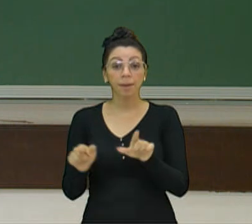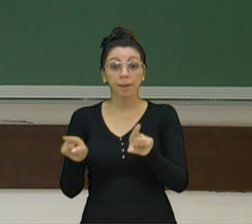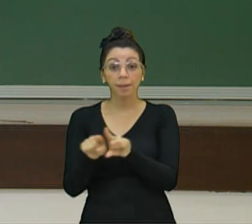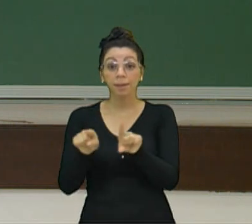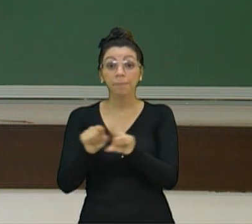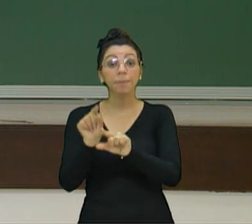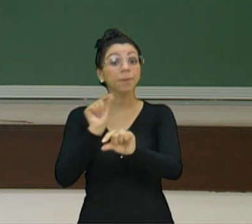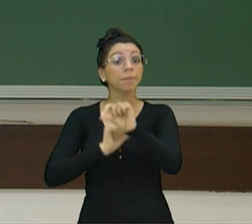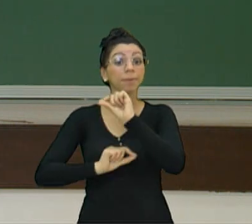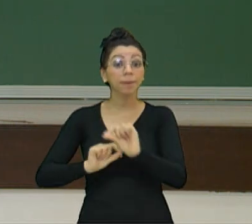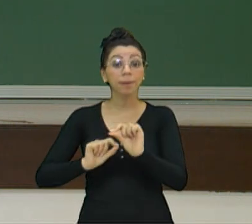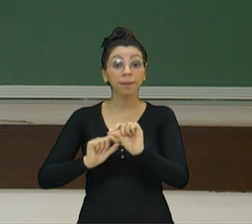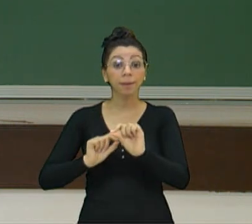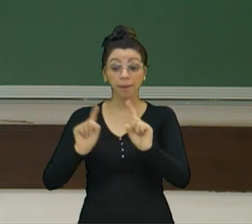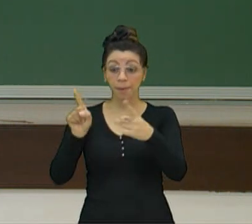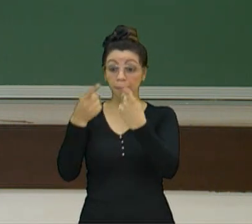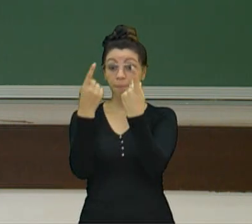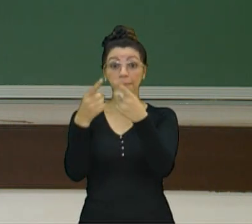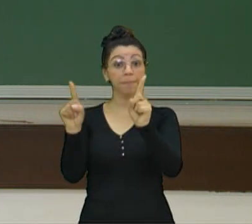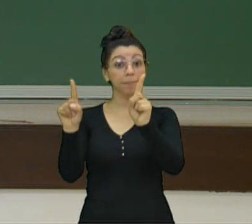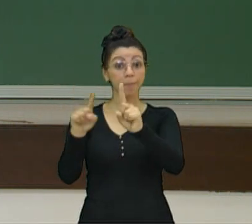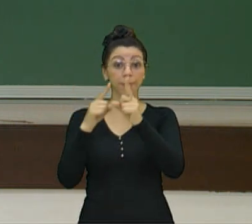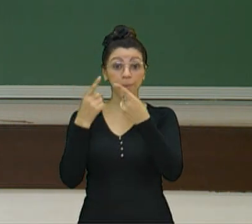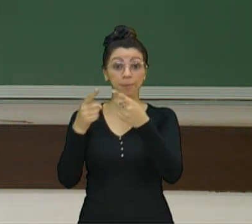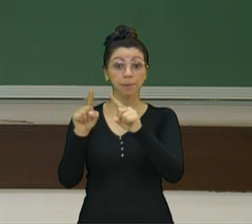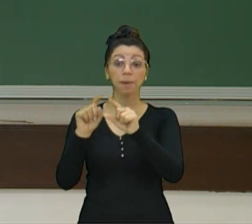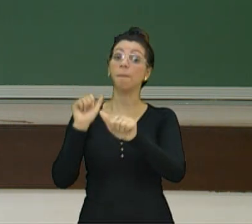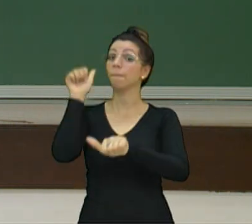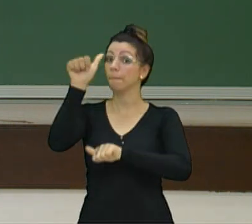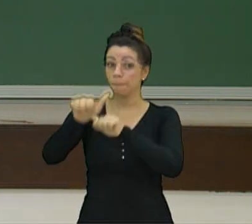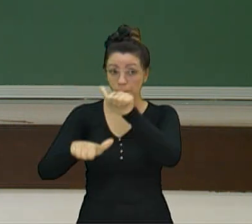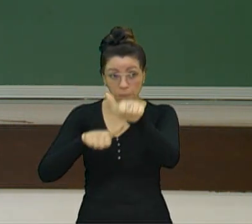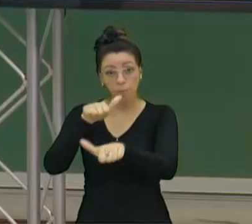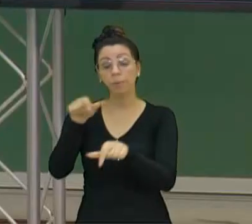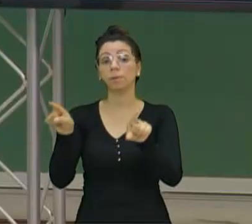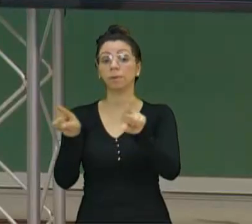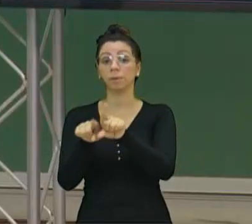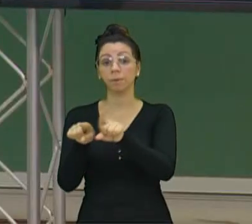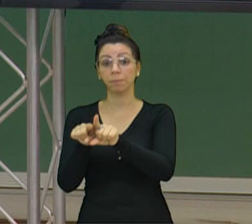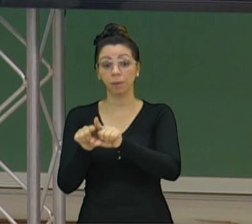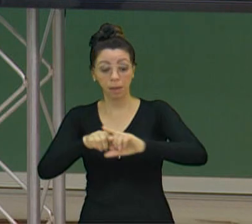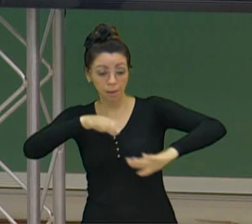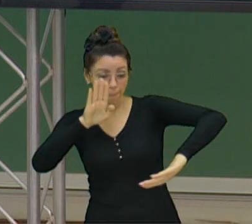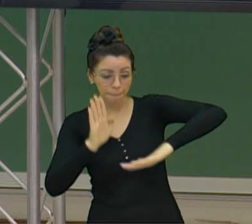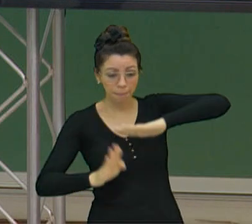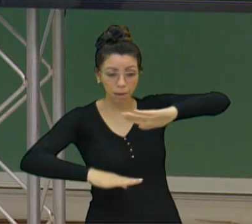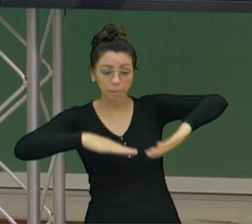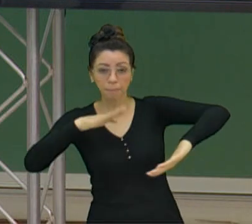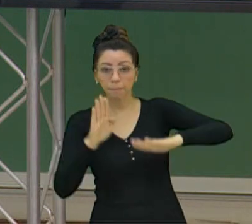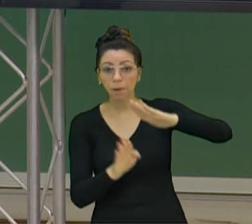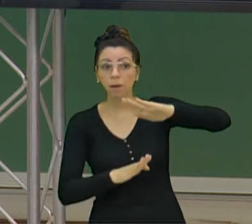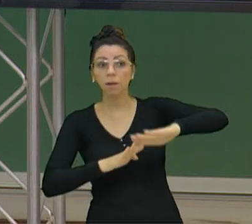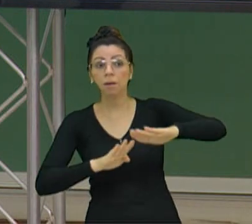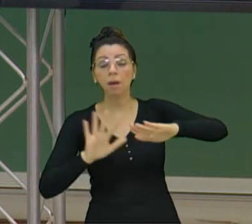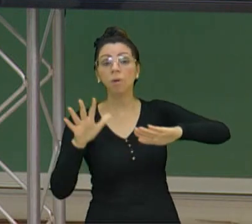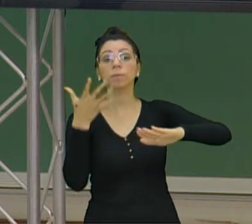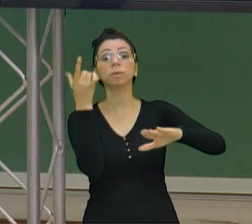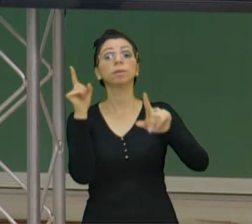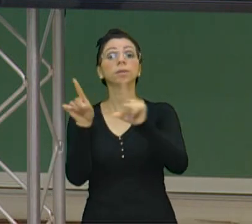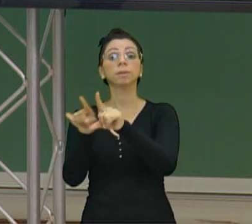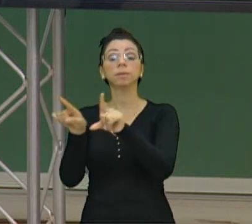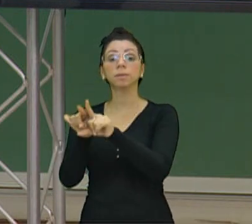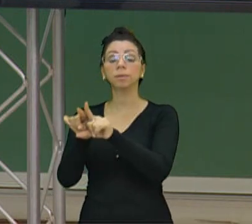que era produzida. As batidas que antes aconteciam no tambor passaram a acontecer também por meio de